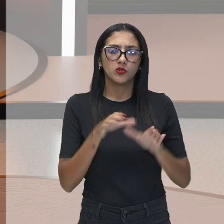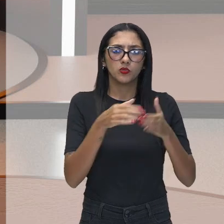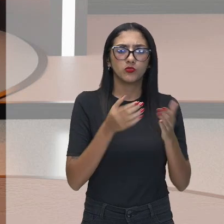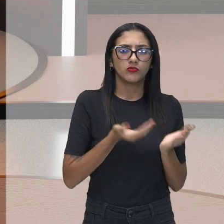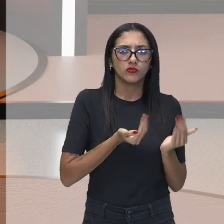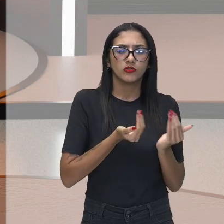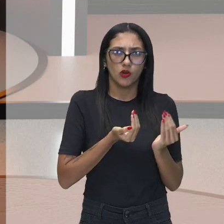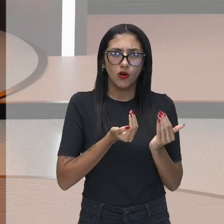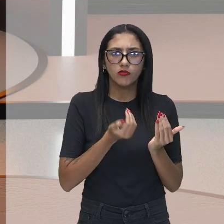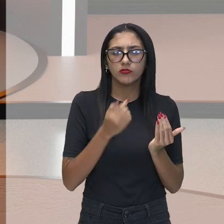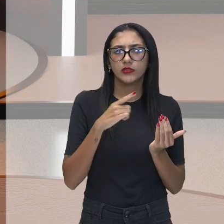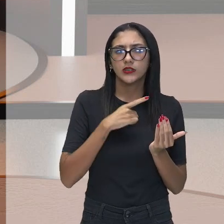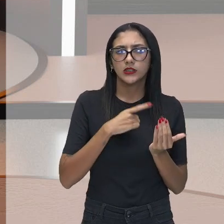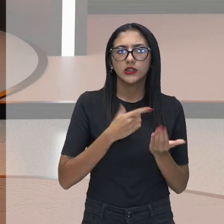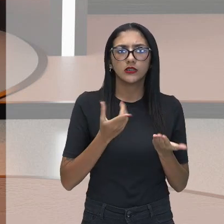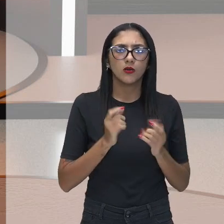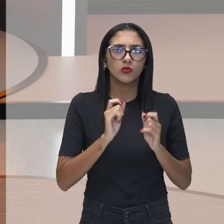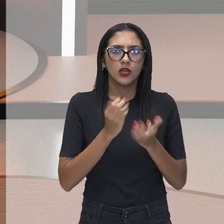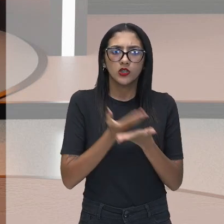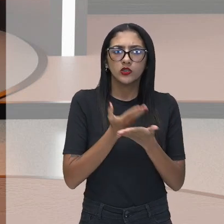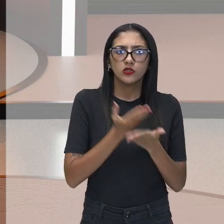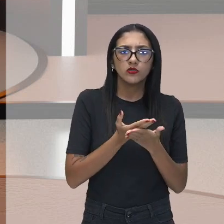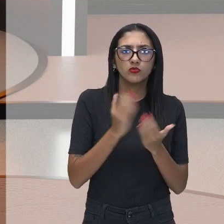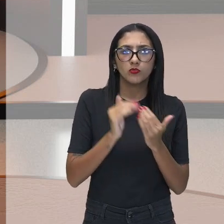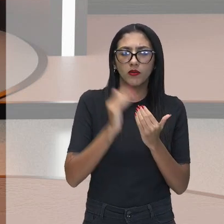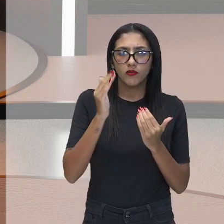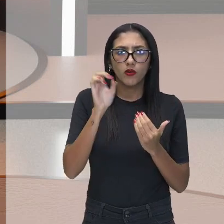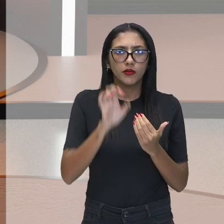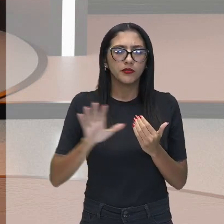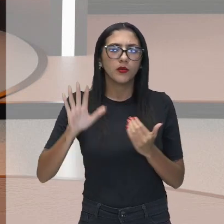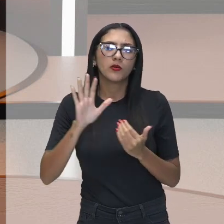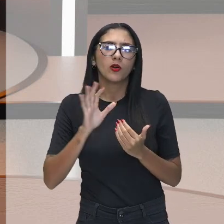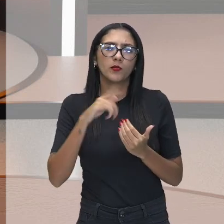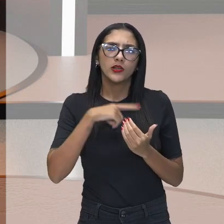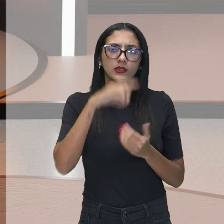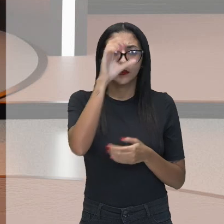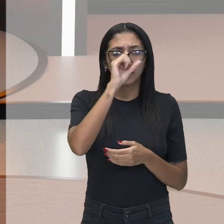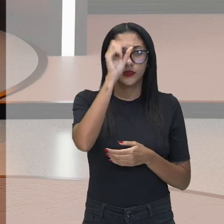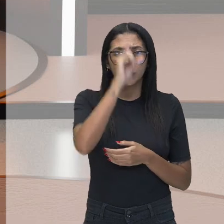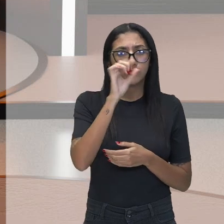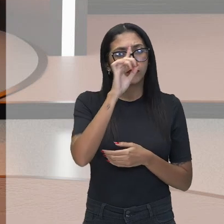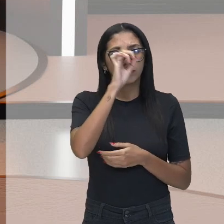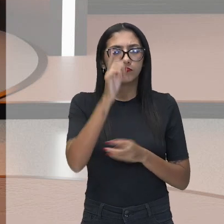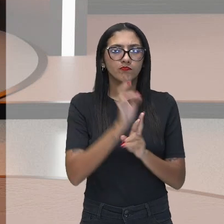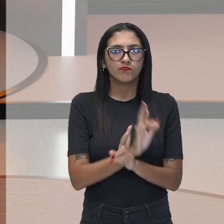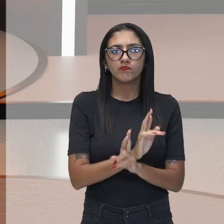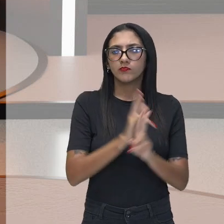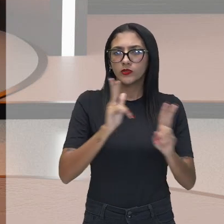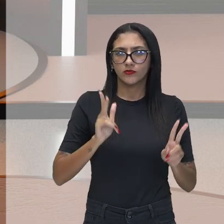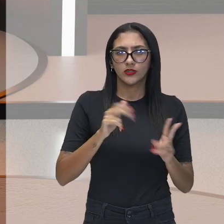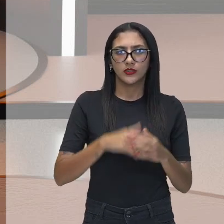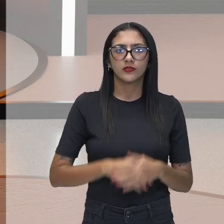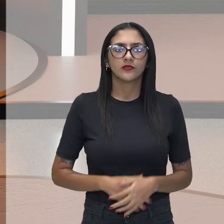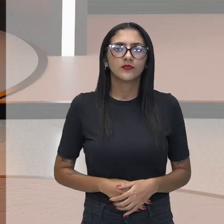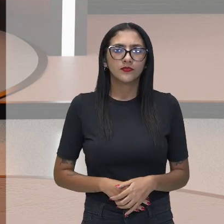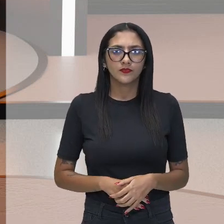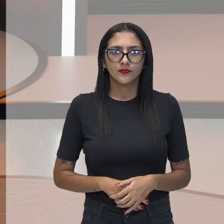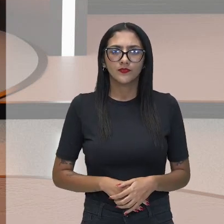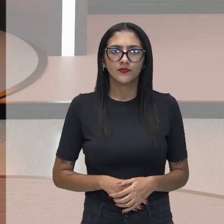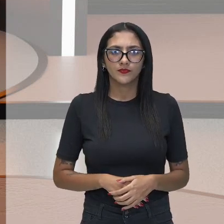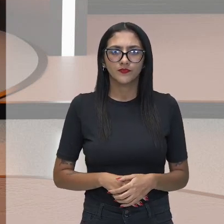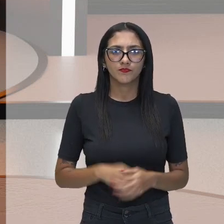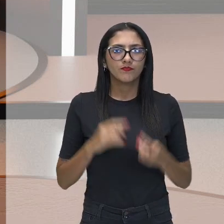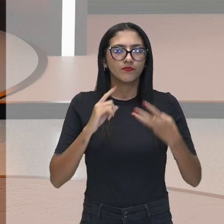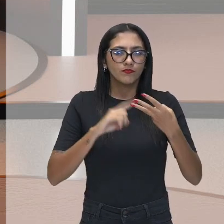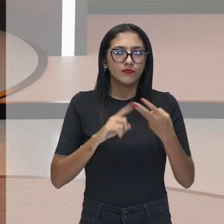que estudou, que volta para o Brasil trazendo essas ideias diferenciadas da sua geração anterior, ok? E claro, o